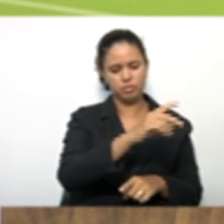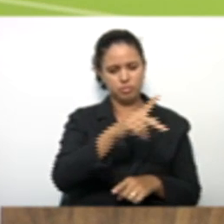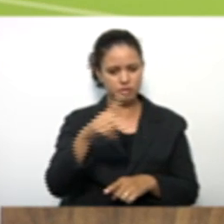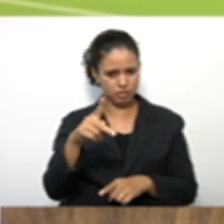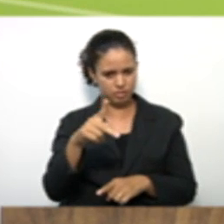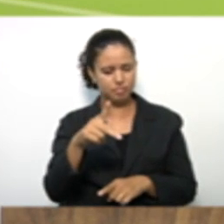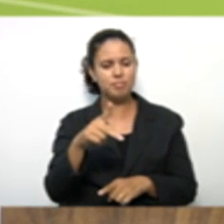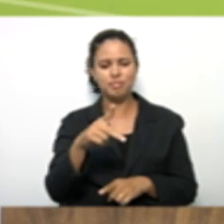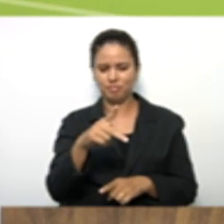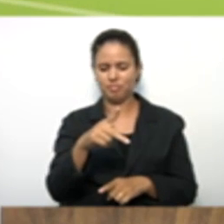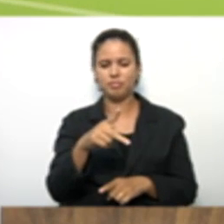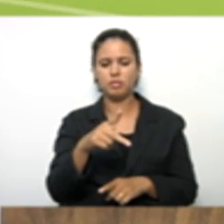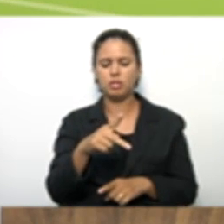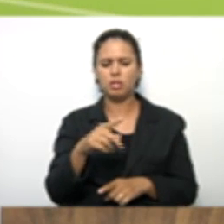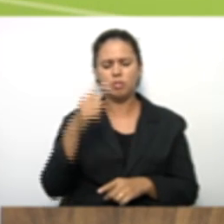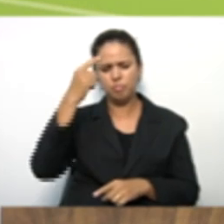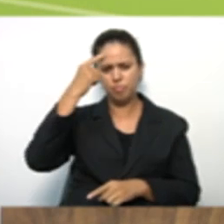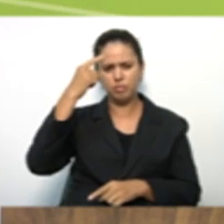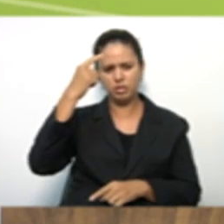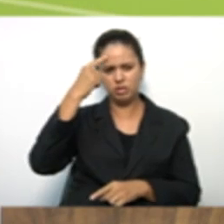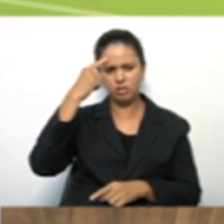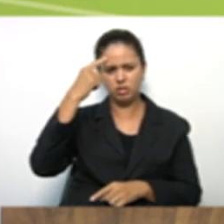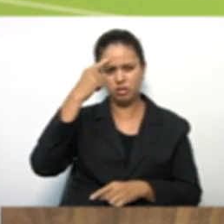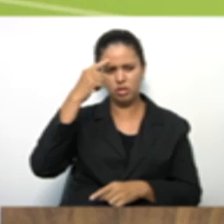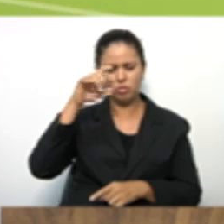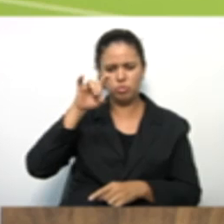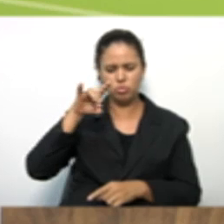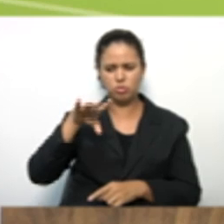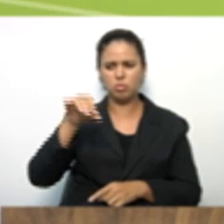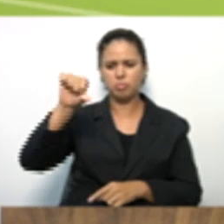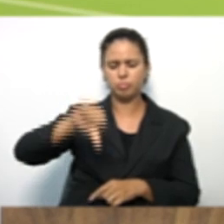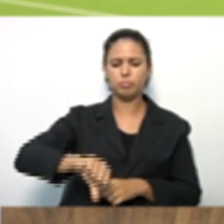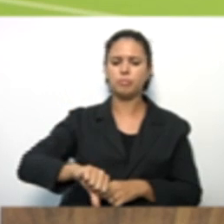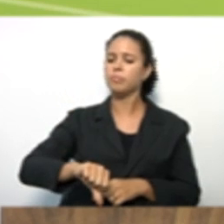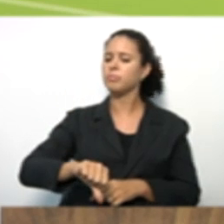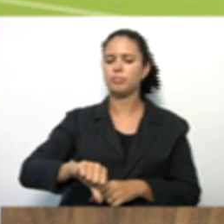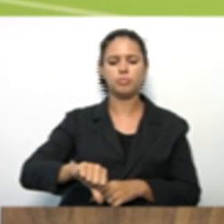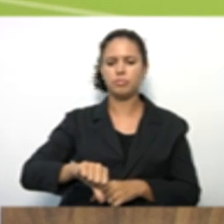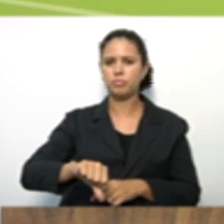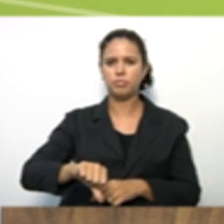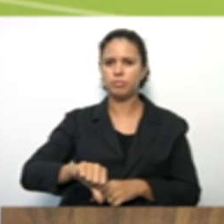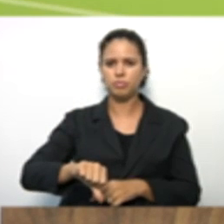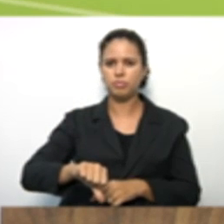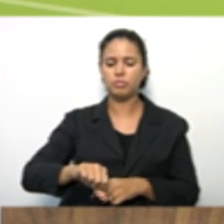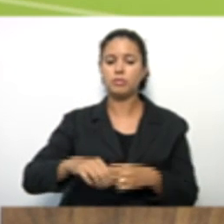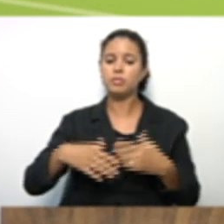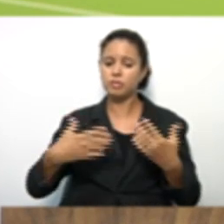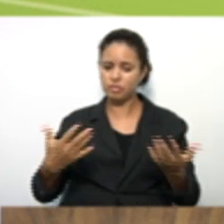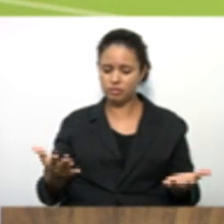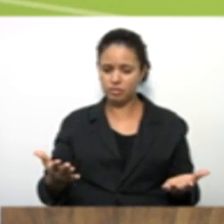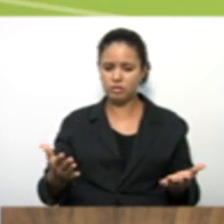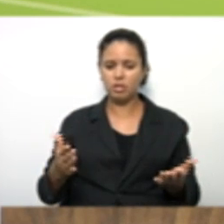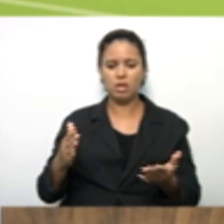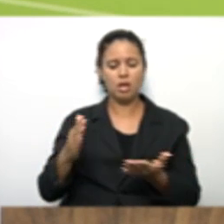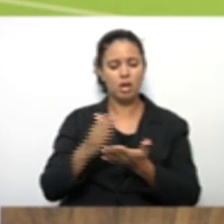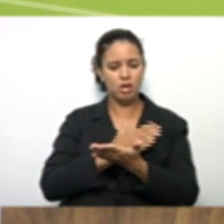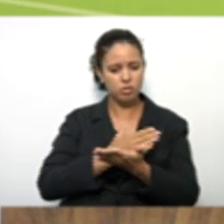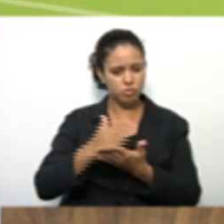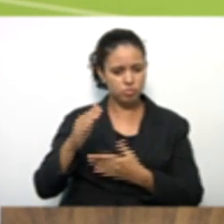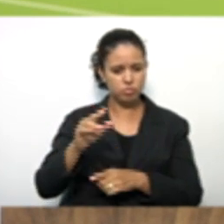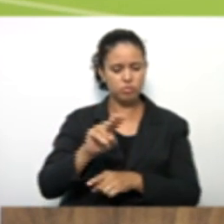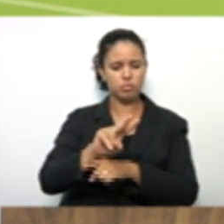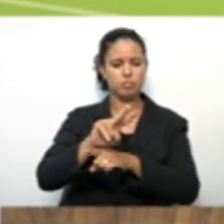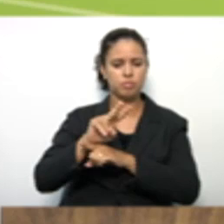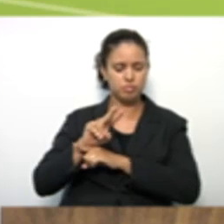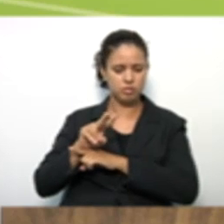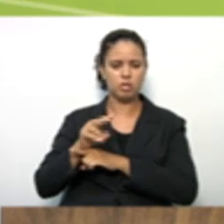que é uma parte totalmente negativa é uma forma só simplesmente educacional, tá? Então, existem empréstimos bons e